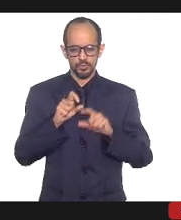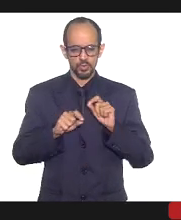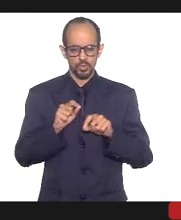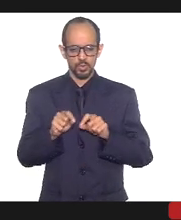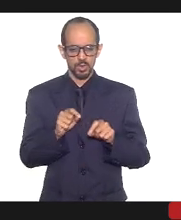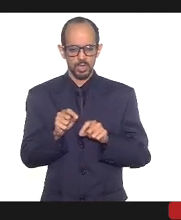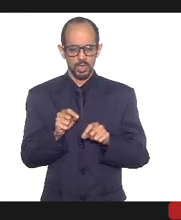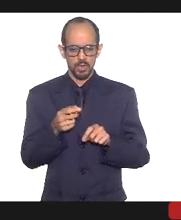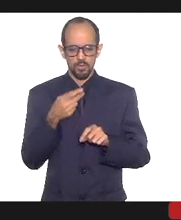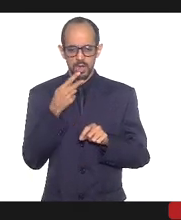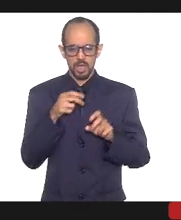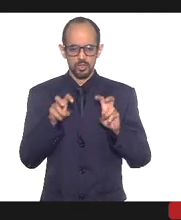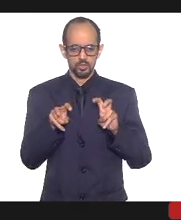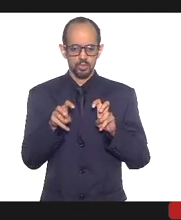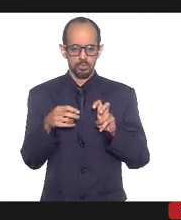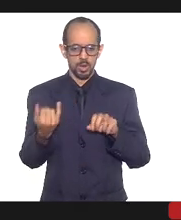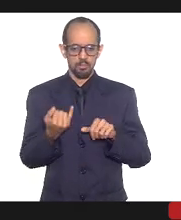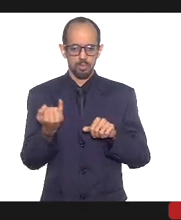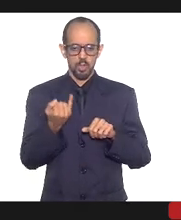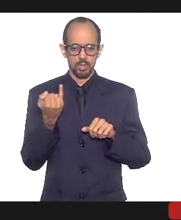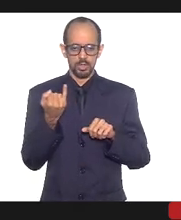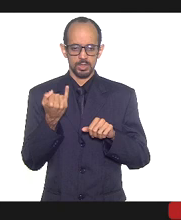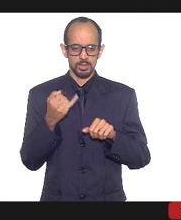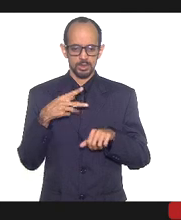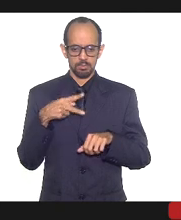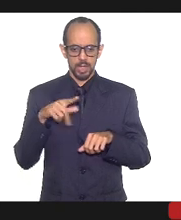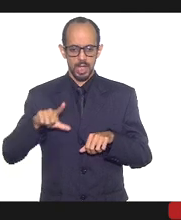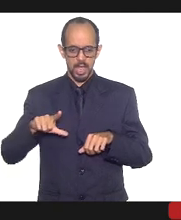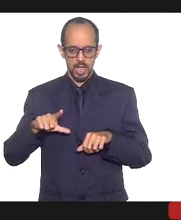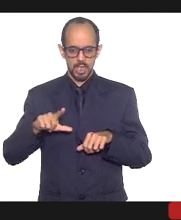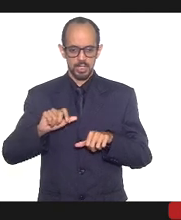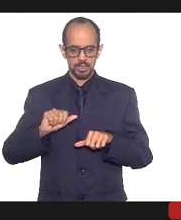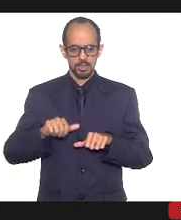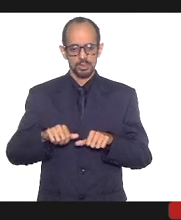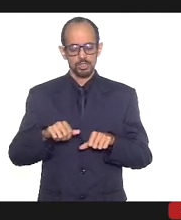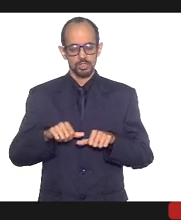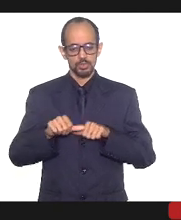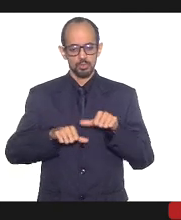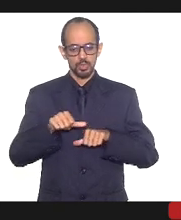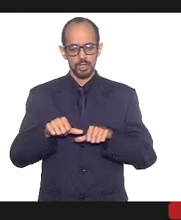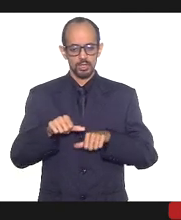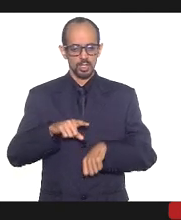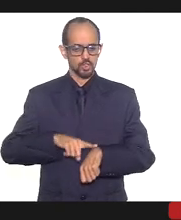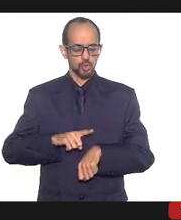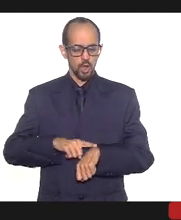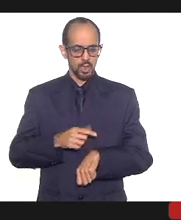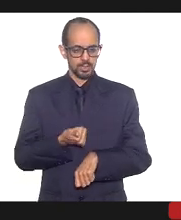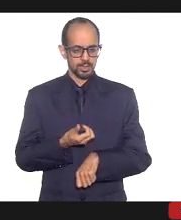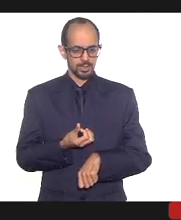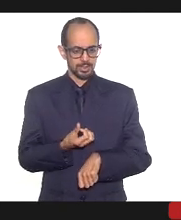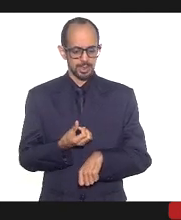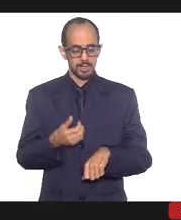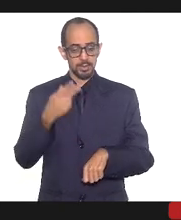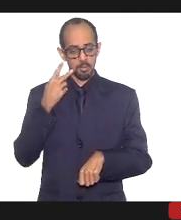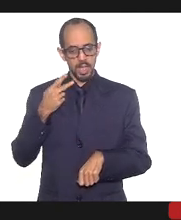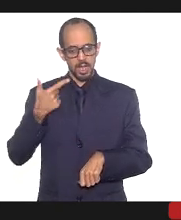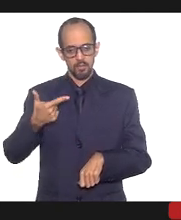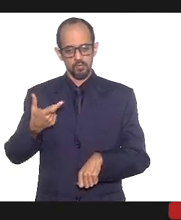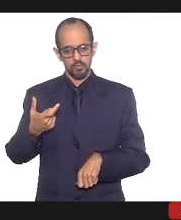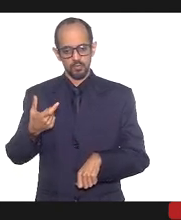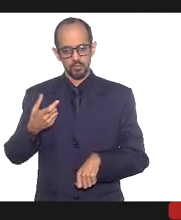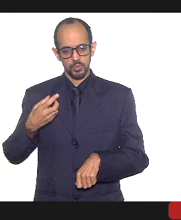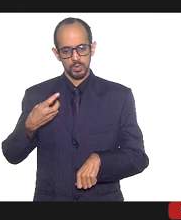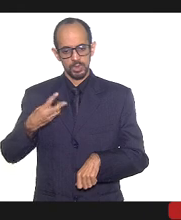a importância desse PL de migração de 16 para 30 horas, ao PL 3030, que já está